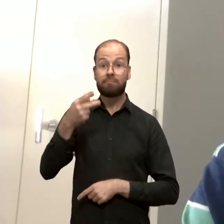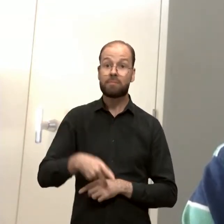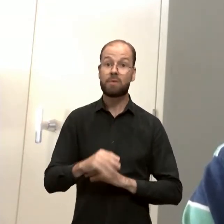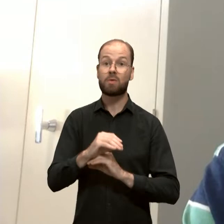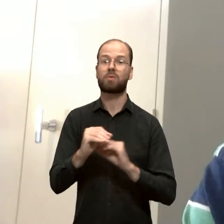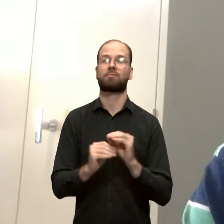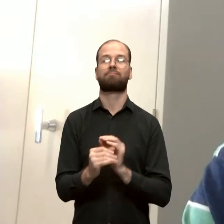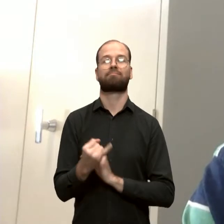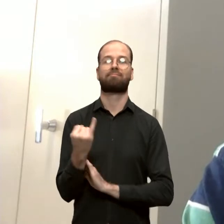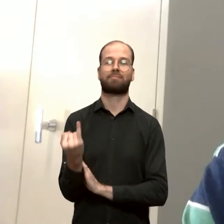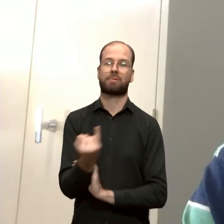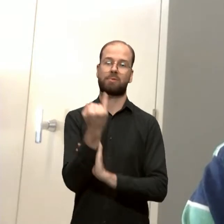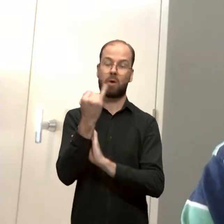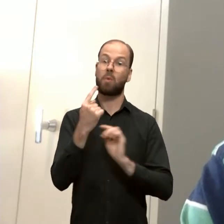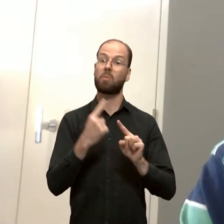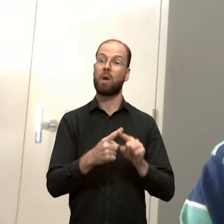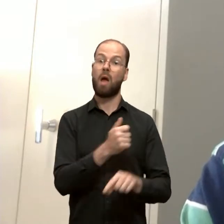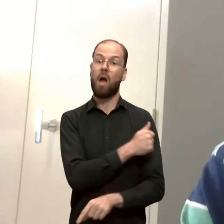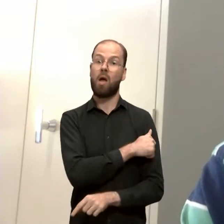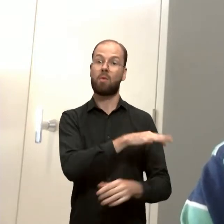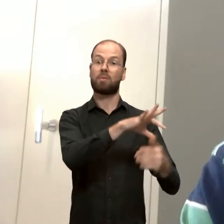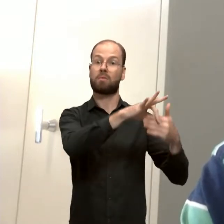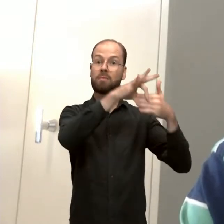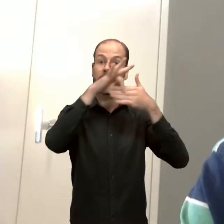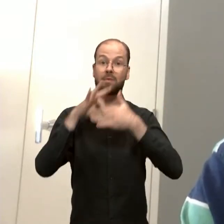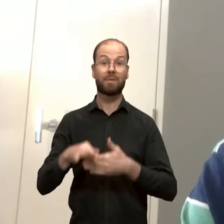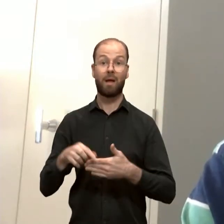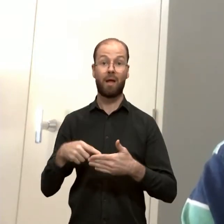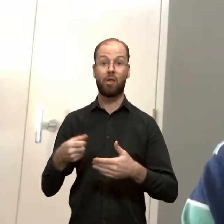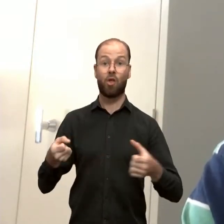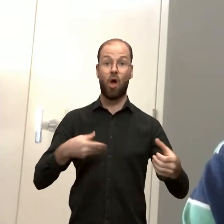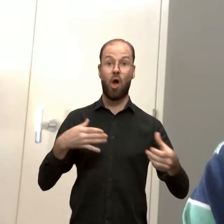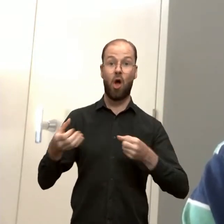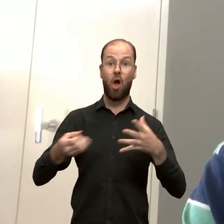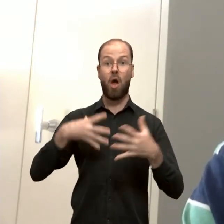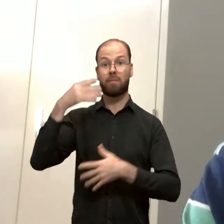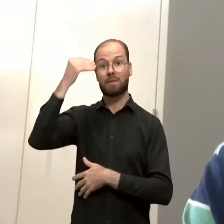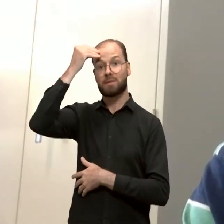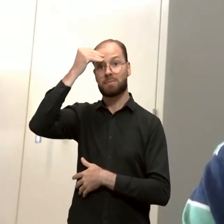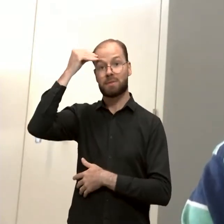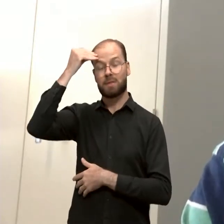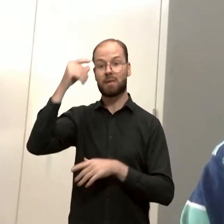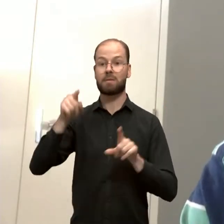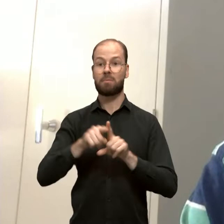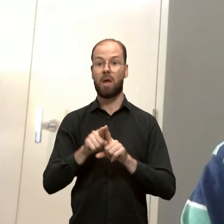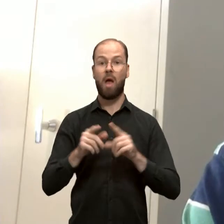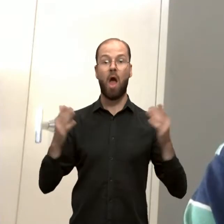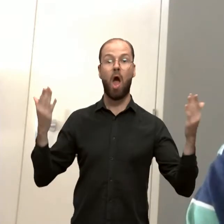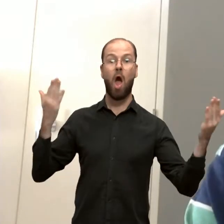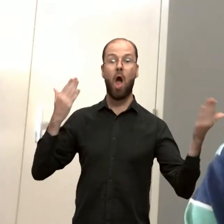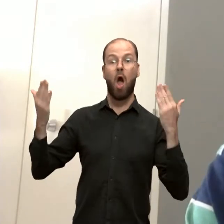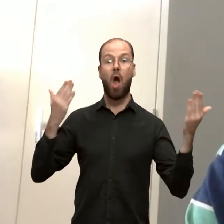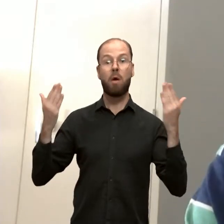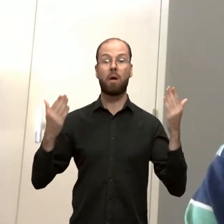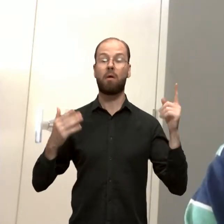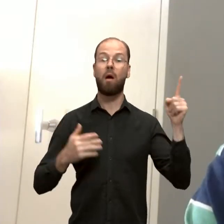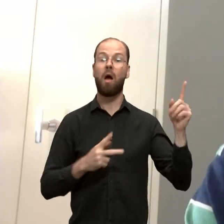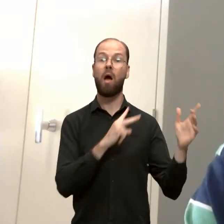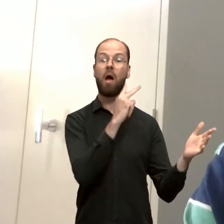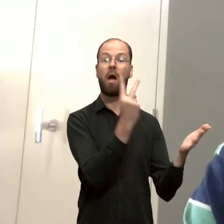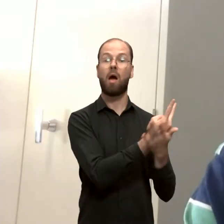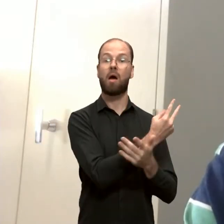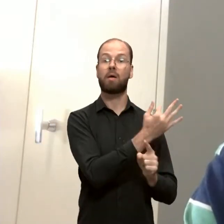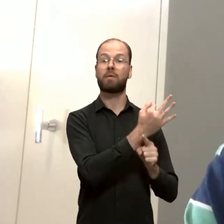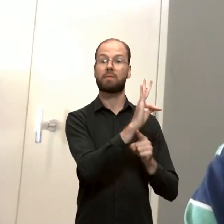estudante traz uma experiência nova, ele, sem dúvida, faz uma comparação entre o que ele viveu lá e o que ele vive